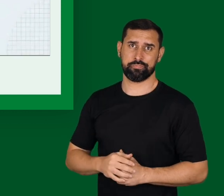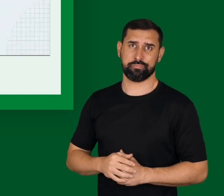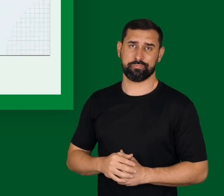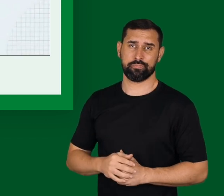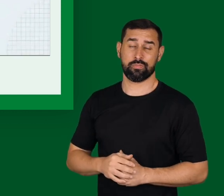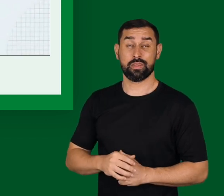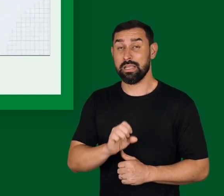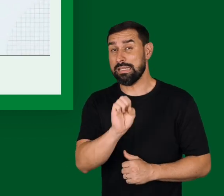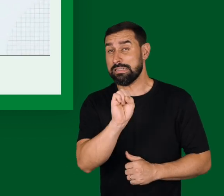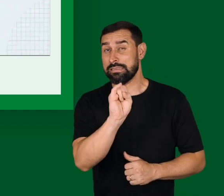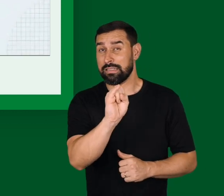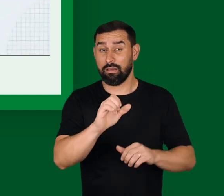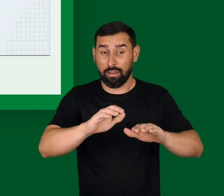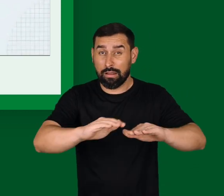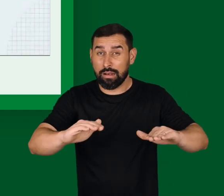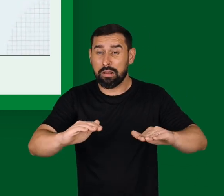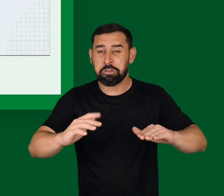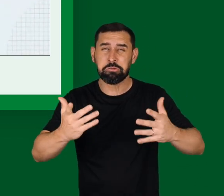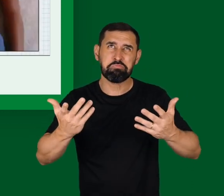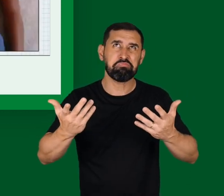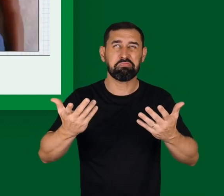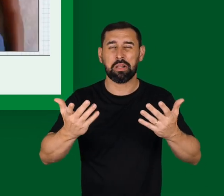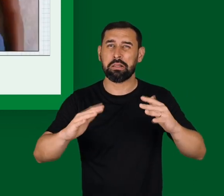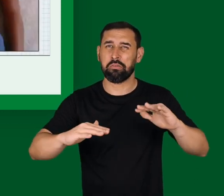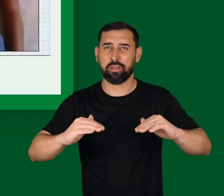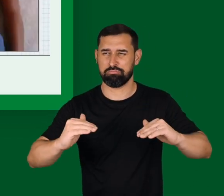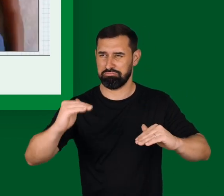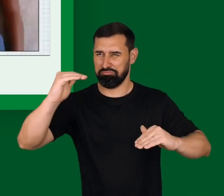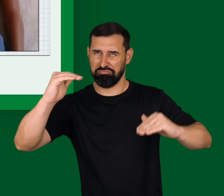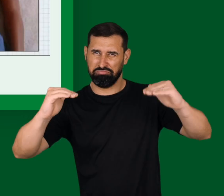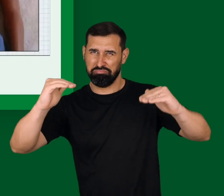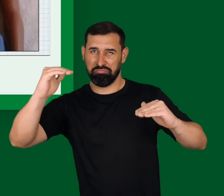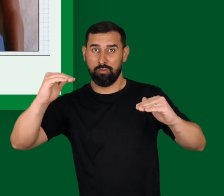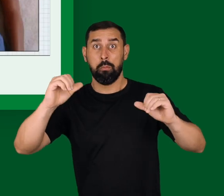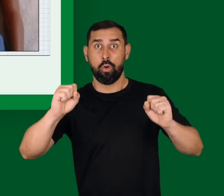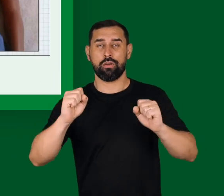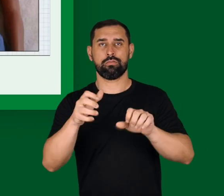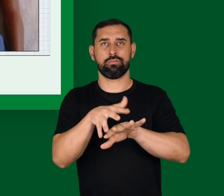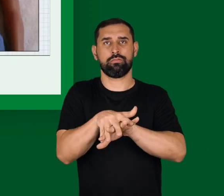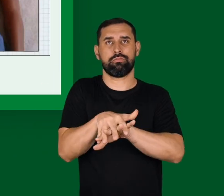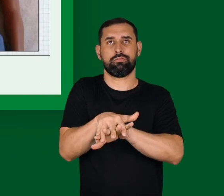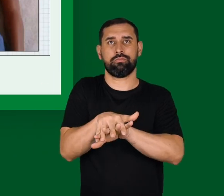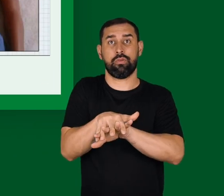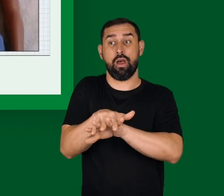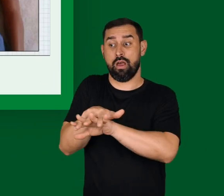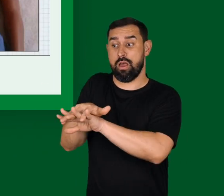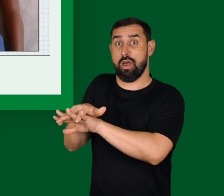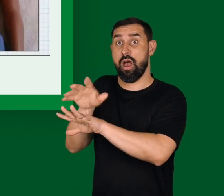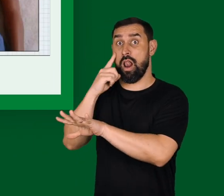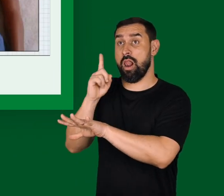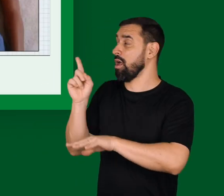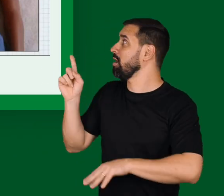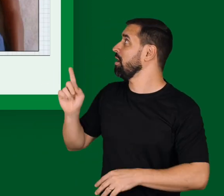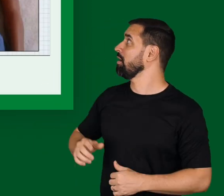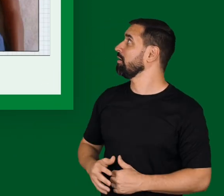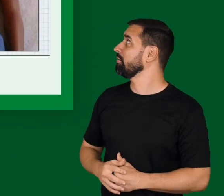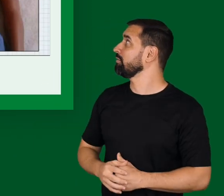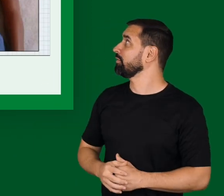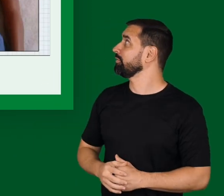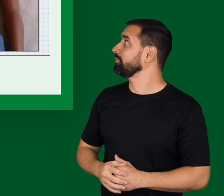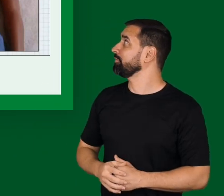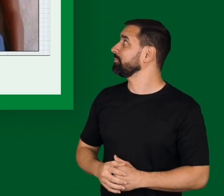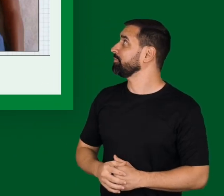do externo, né, na metade inferior do externo. Se uma criança mais púbere, a gente vai